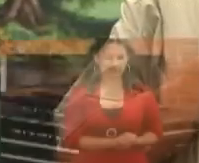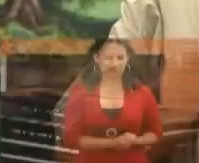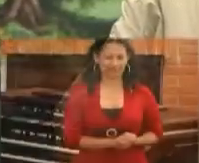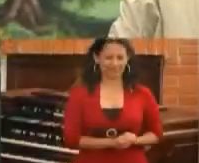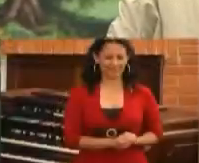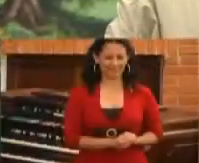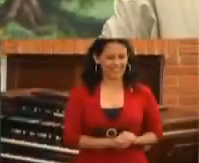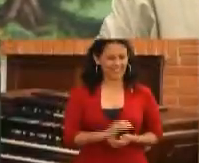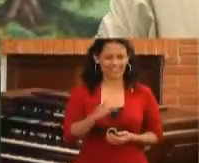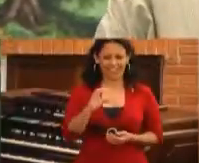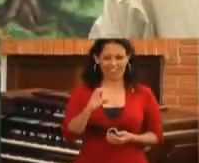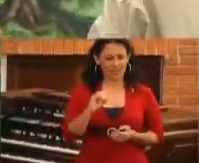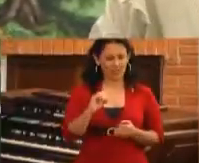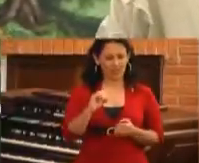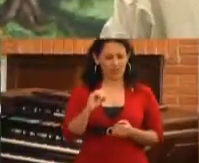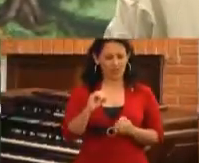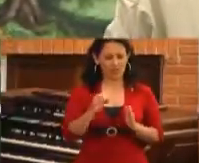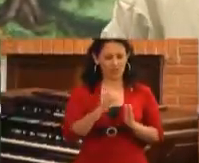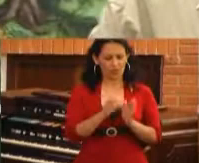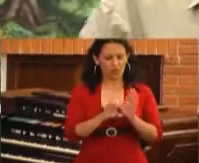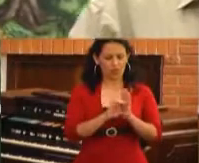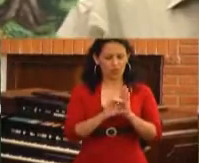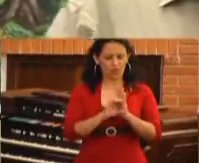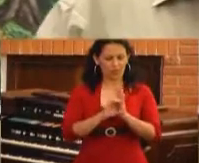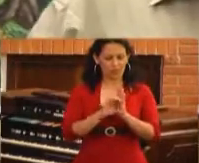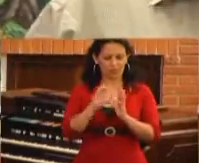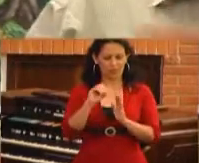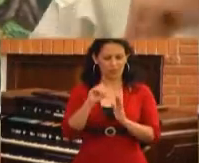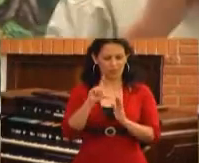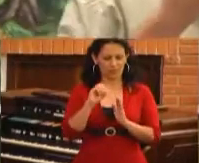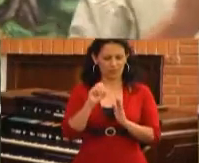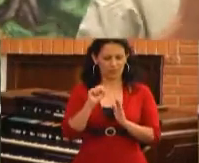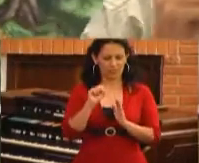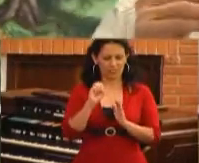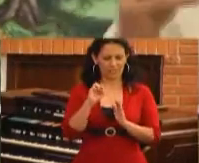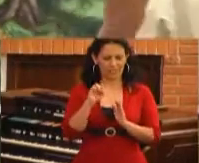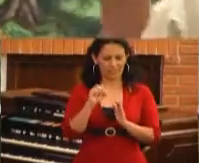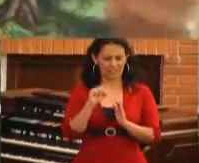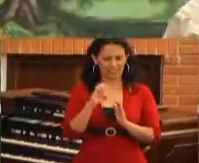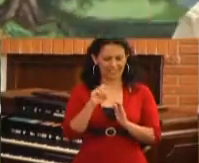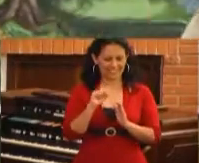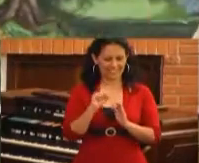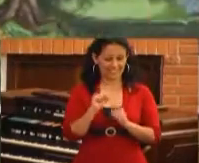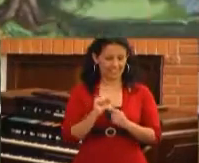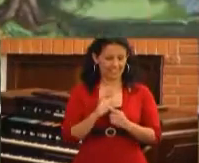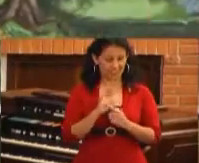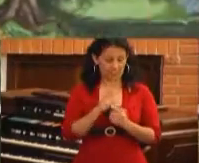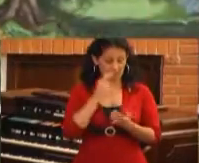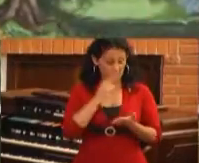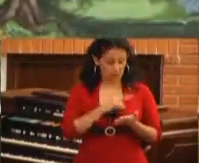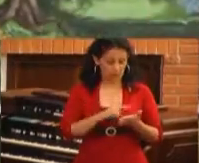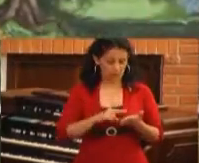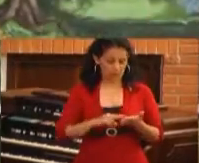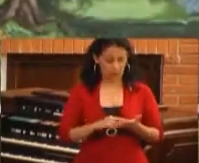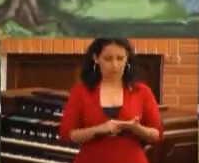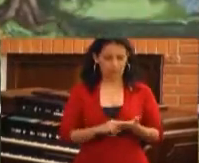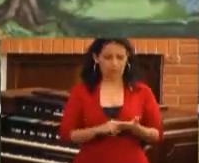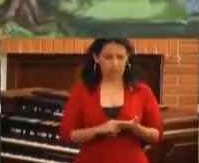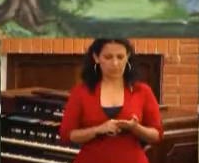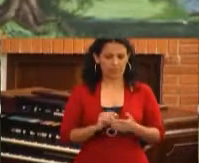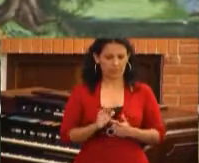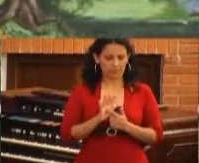Então nós vamos continuar aqui, olhando essa manifestação da vida